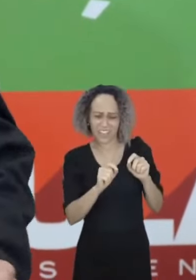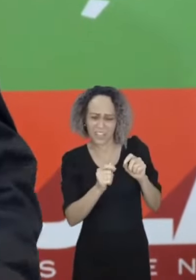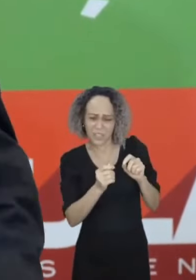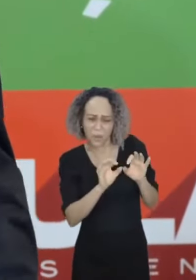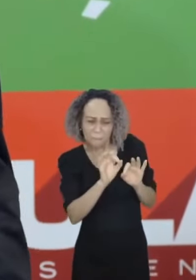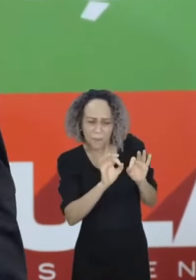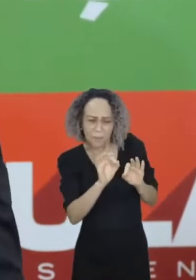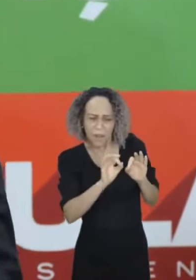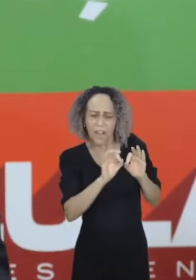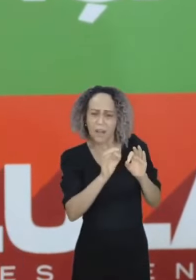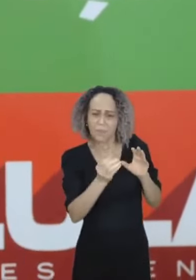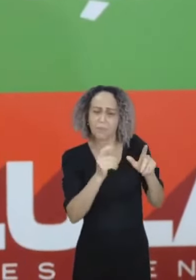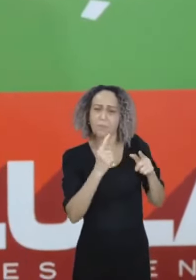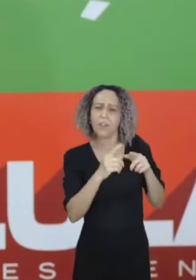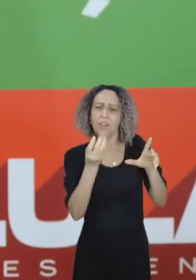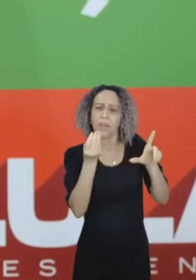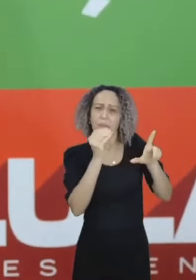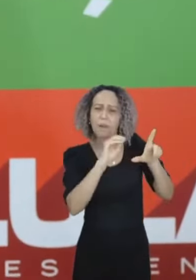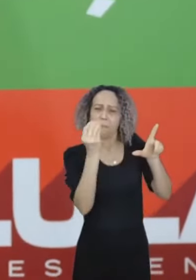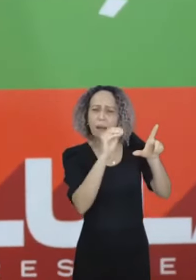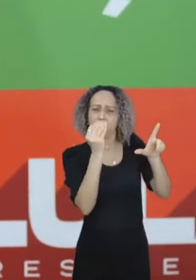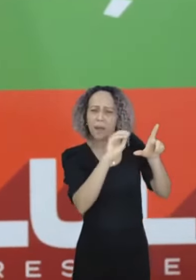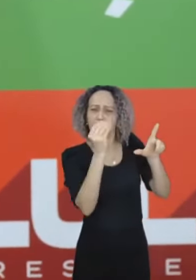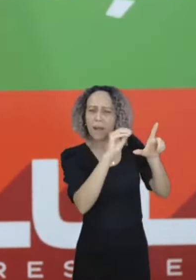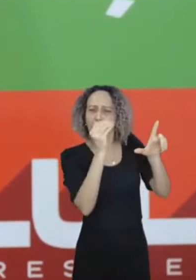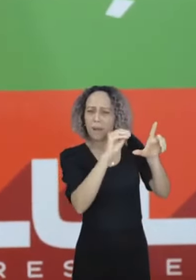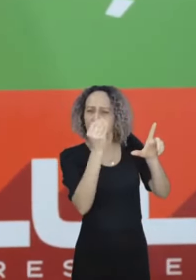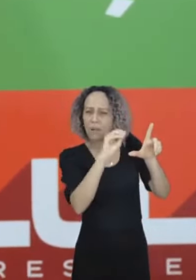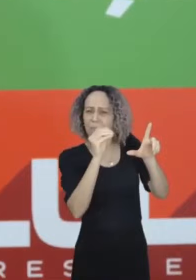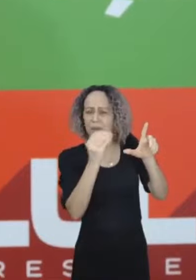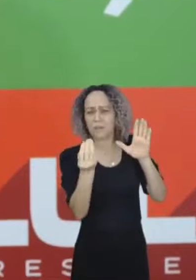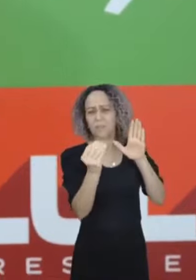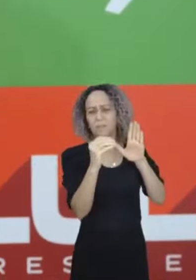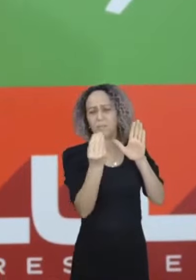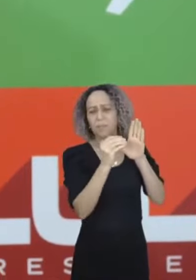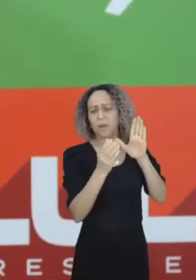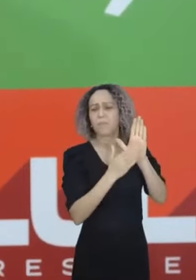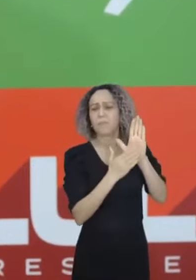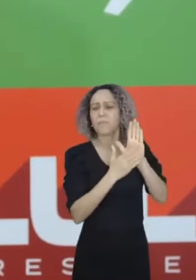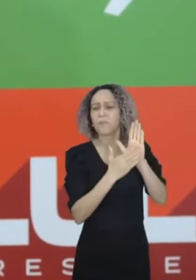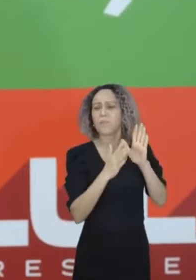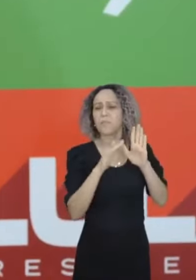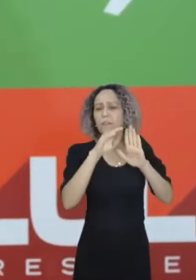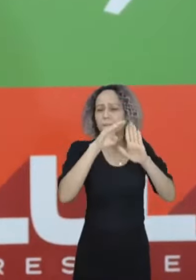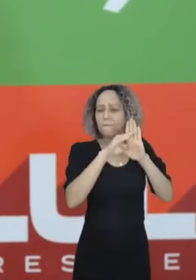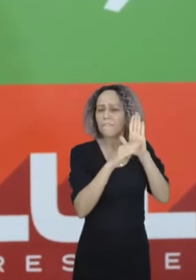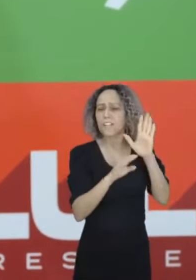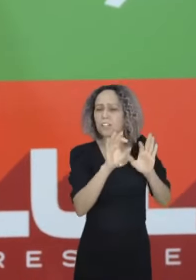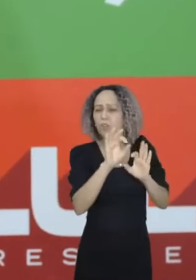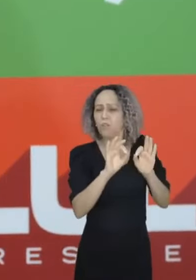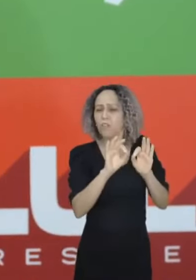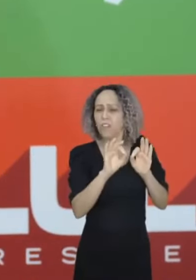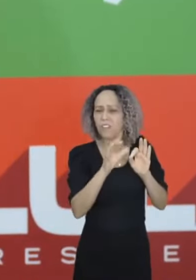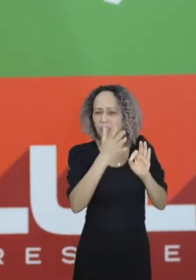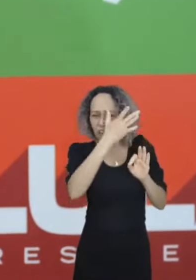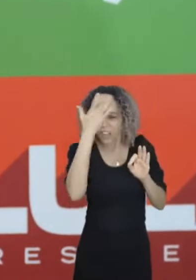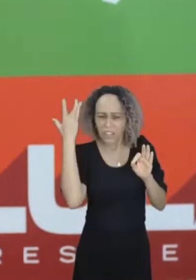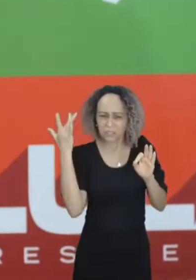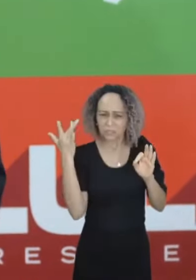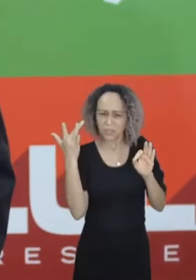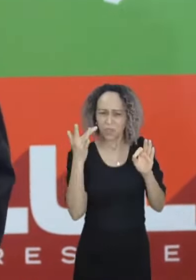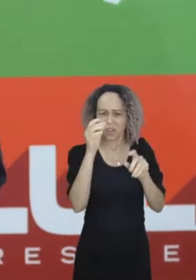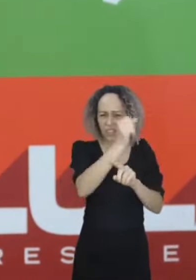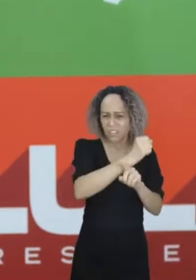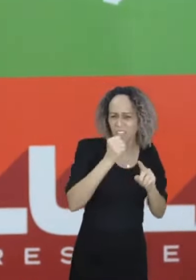não sei se todos vocês se deram conta que o que vocês ajudaram a gente produzir hoje aqui, Luiz,